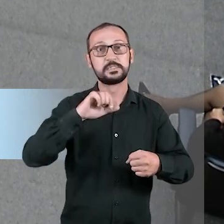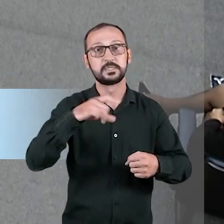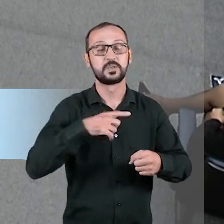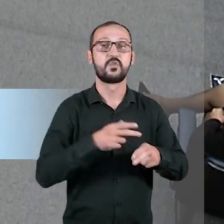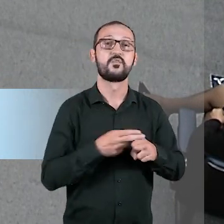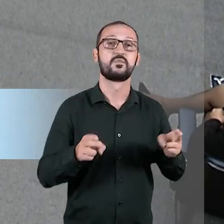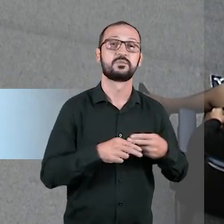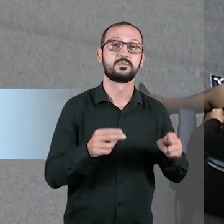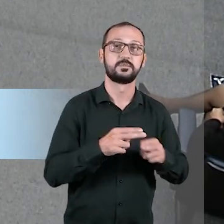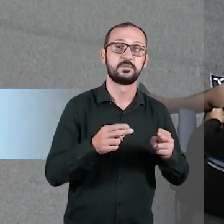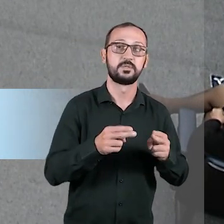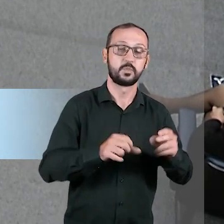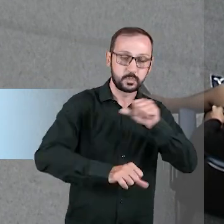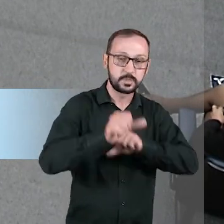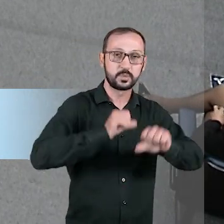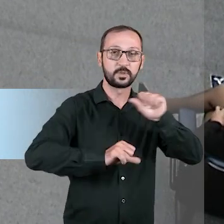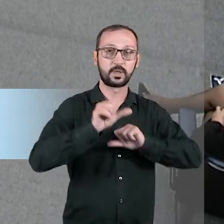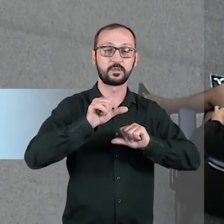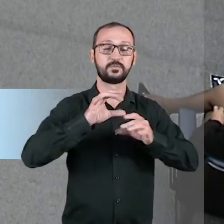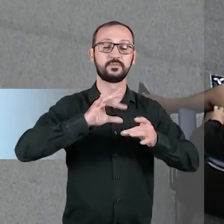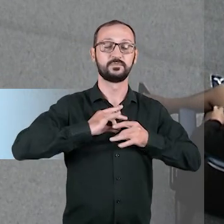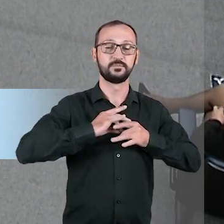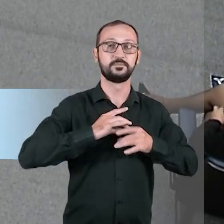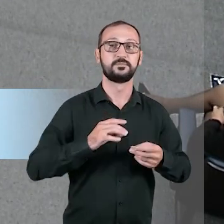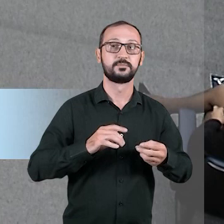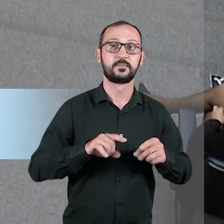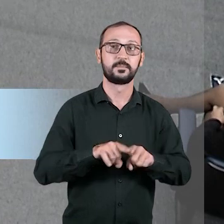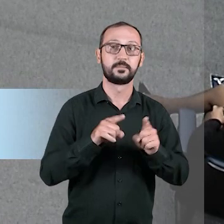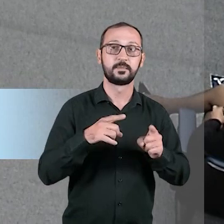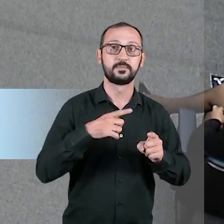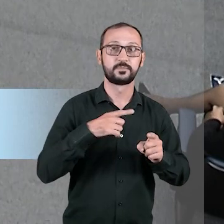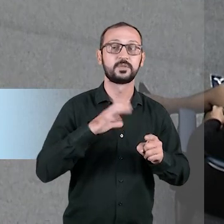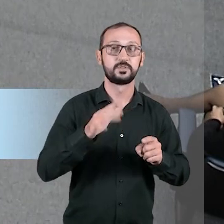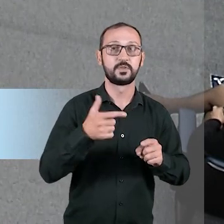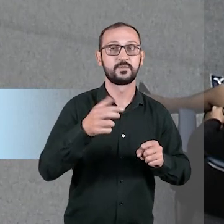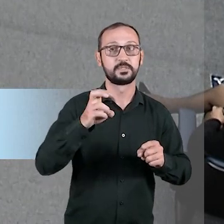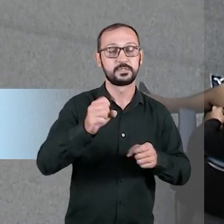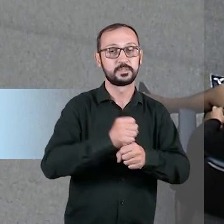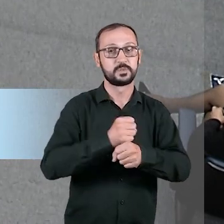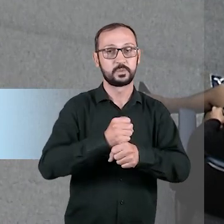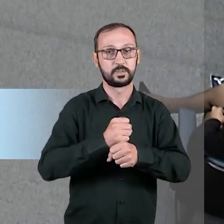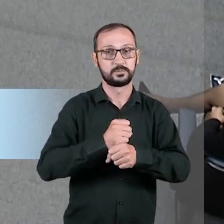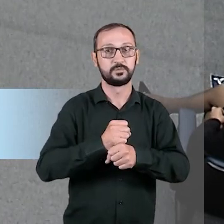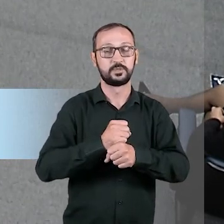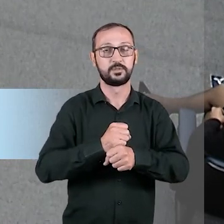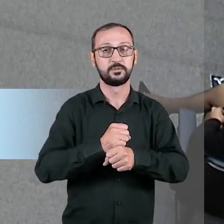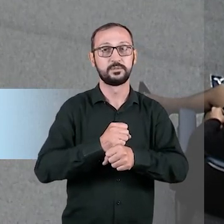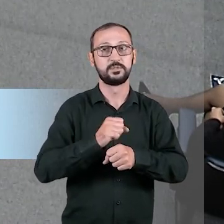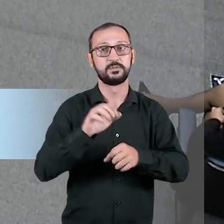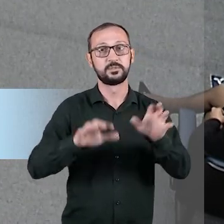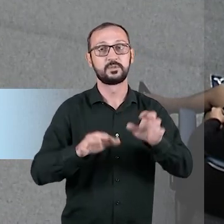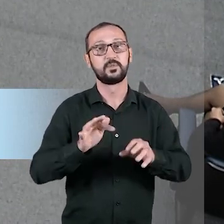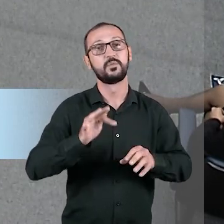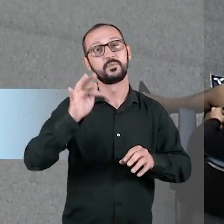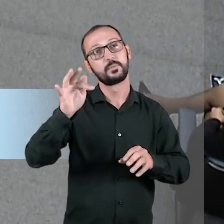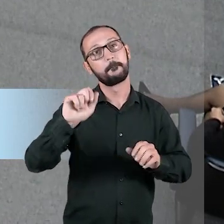eu fingi que eu era, eu acabei sendo. Sim. Né? Mas, assim, isso já tem mais de 25 anos. Será